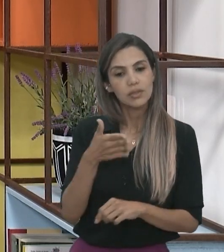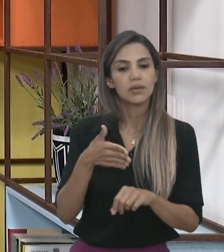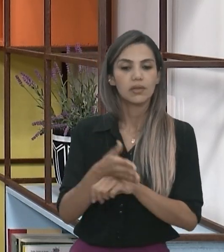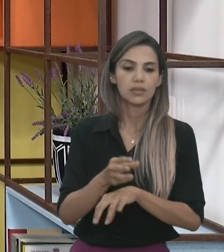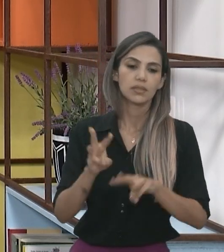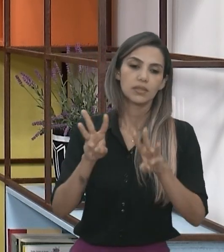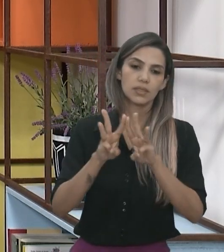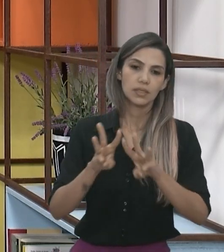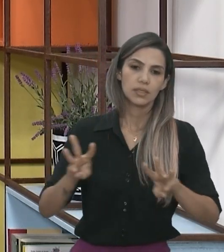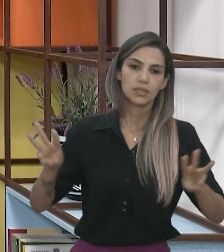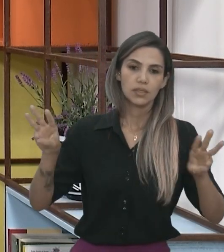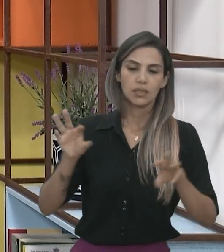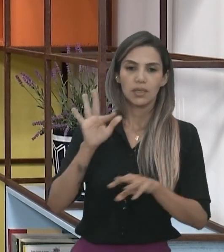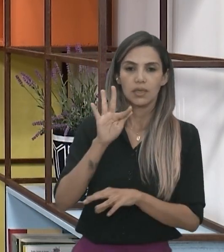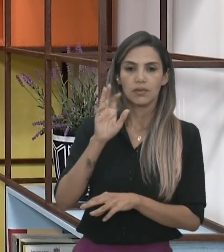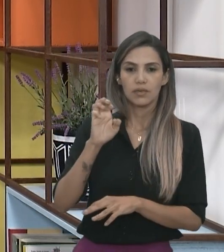é